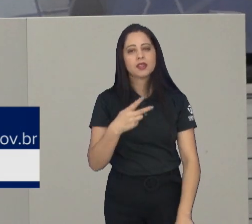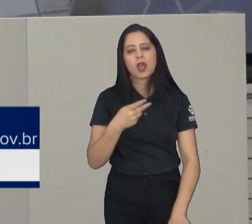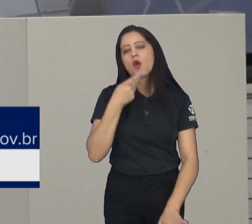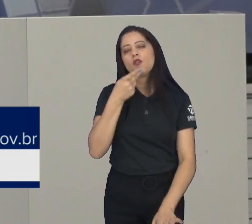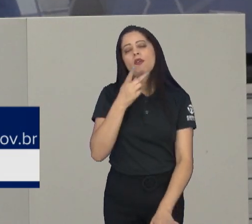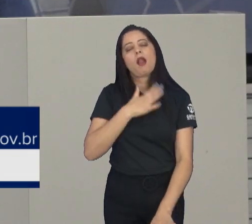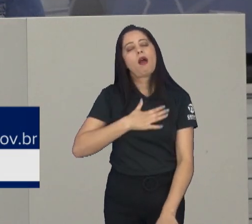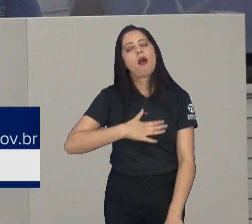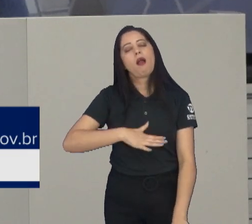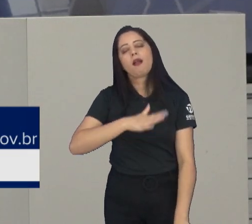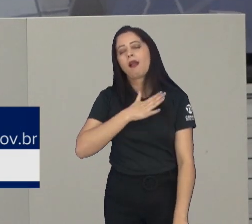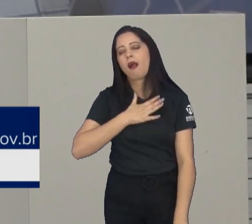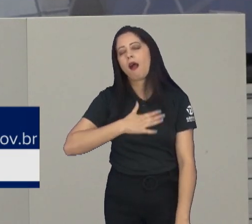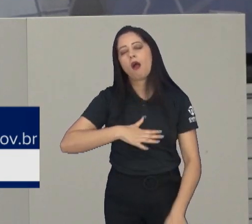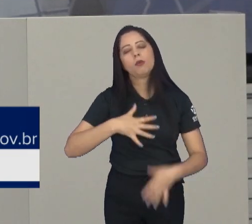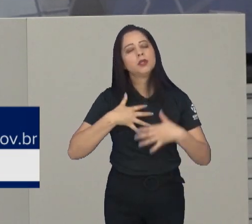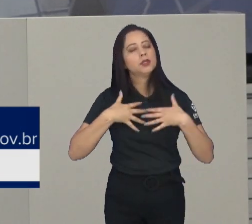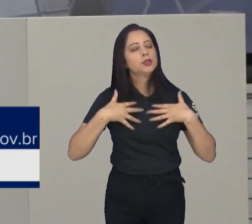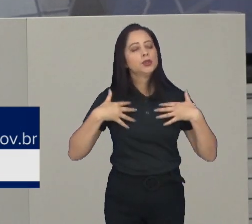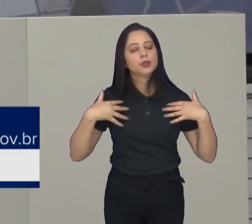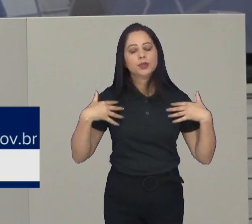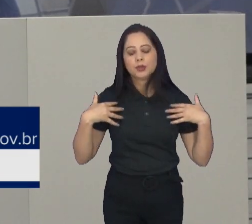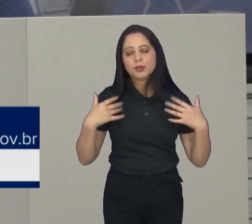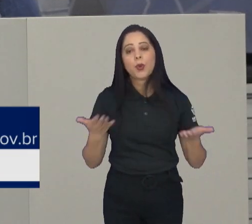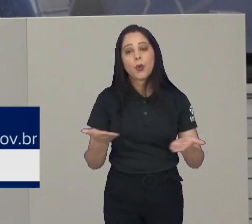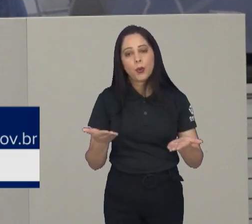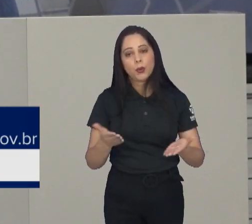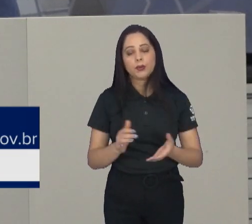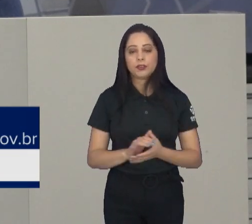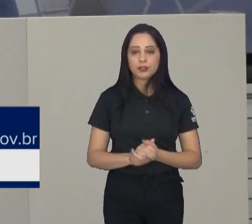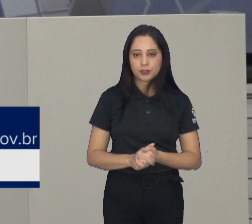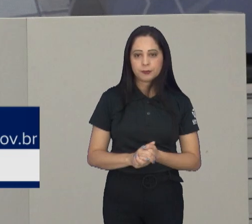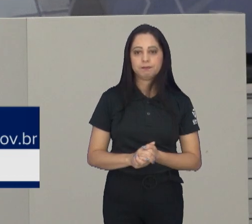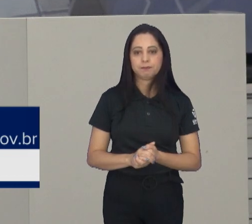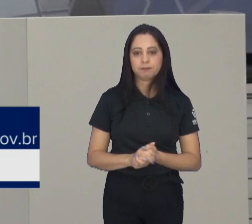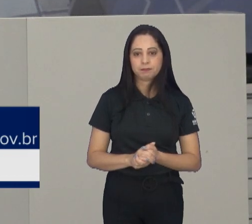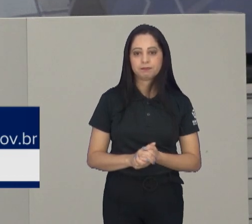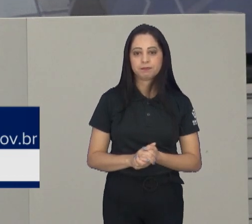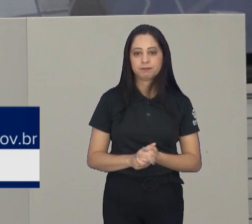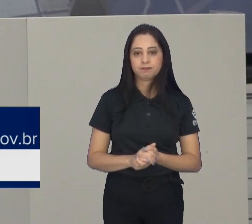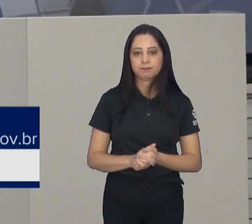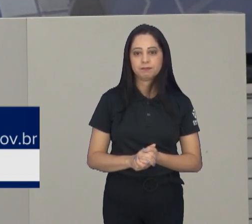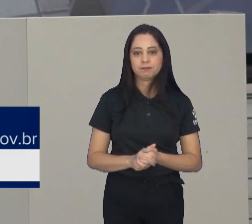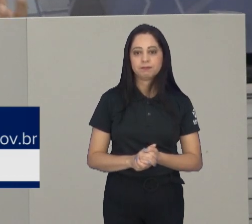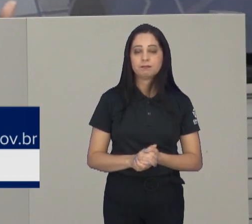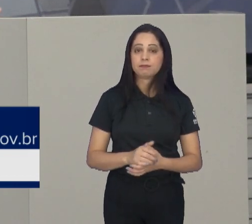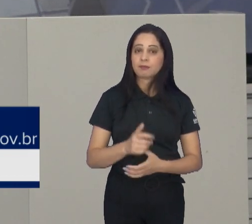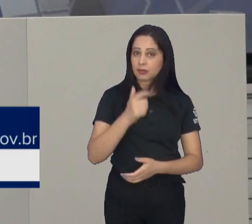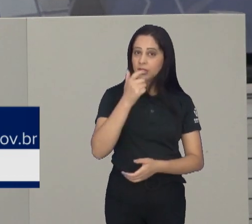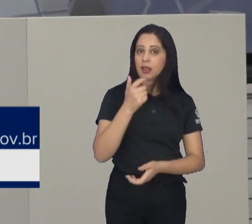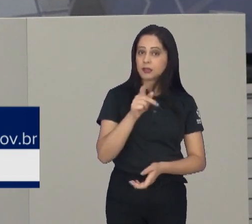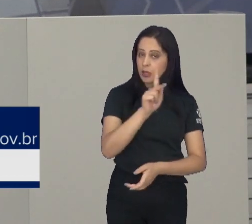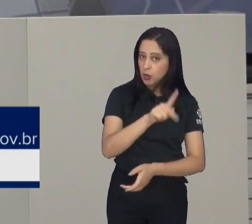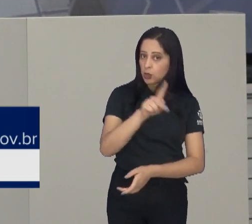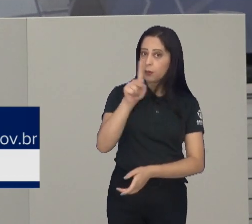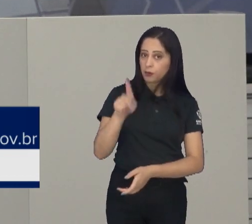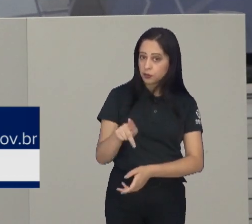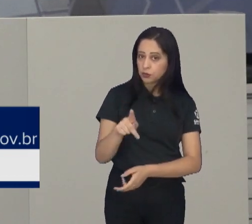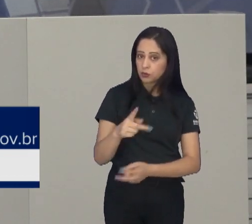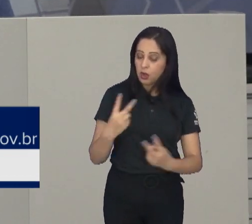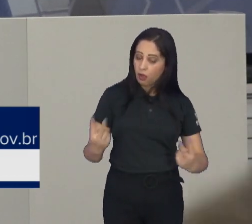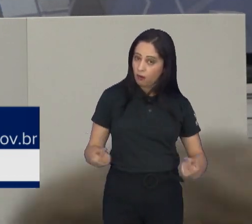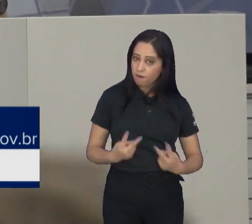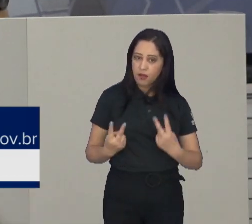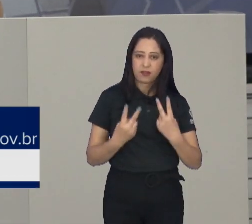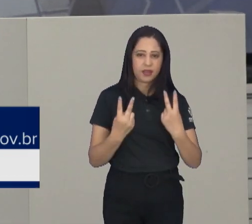calma, serenidade, tranquilidade hoje, como uma professora que é valorizada pelo seu prefeito.